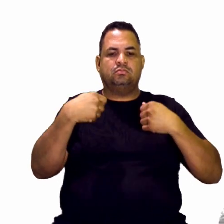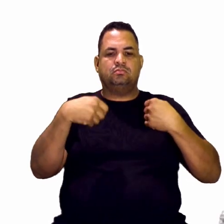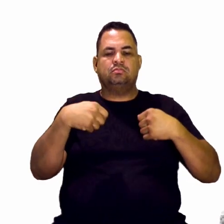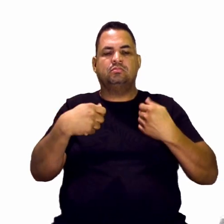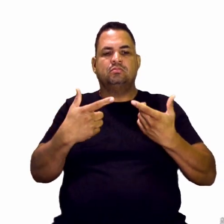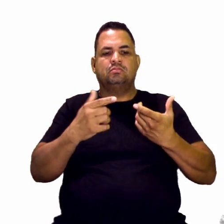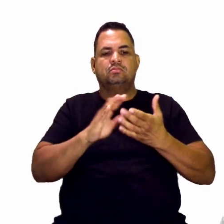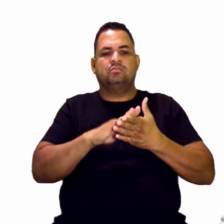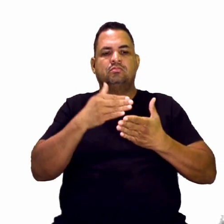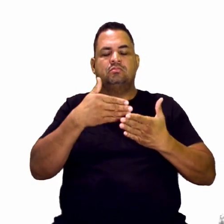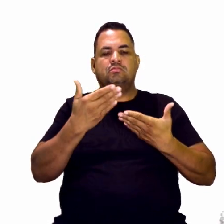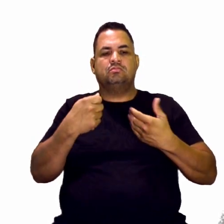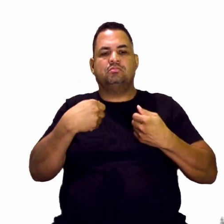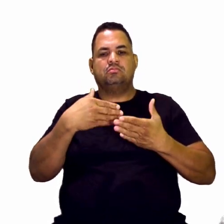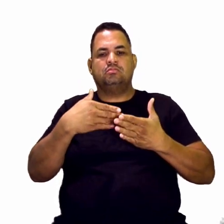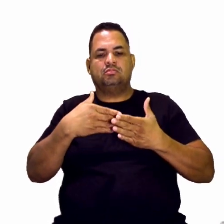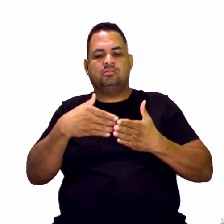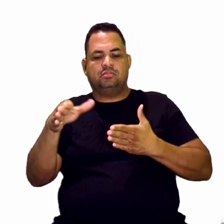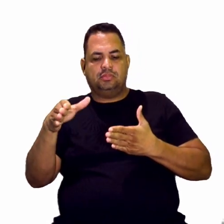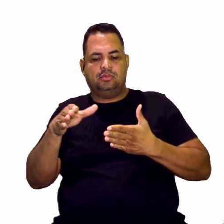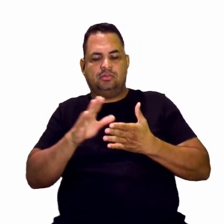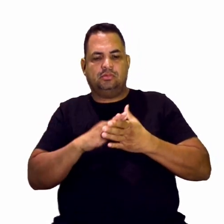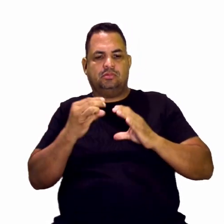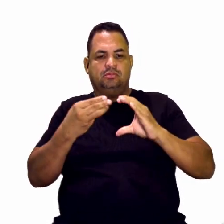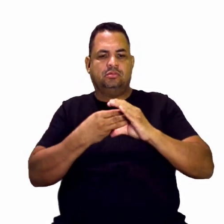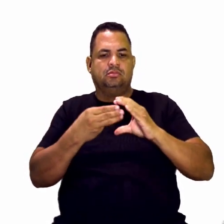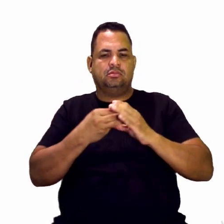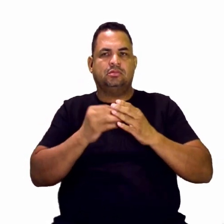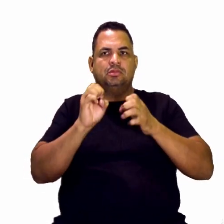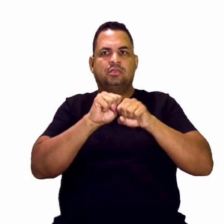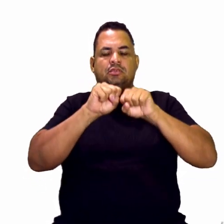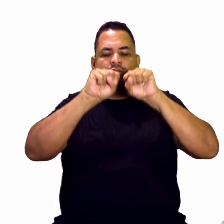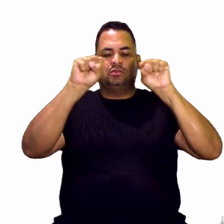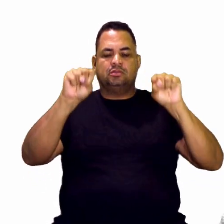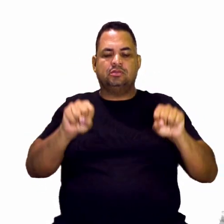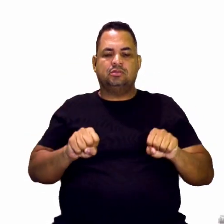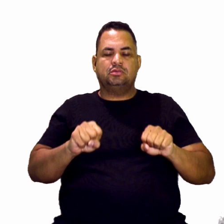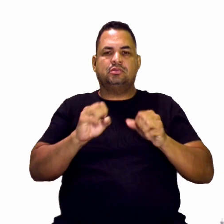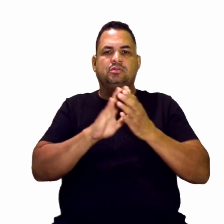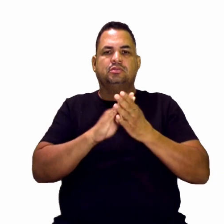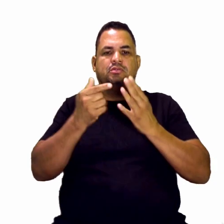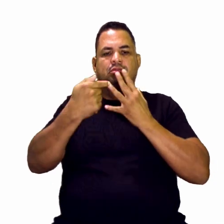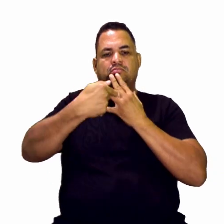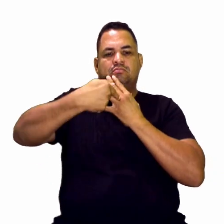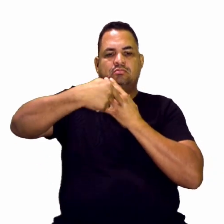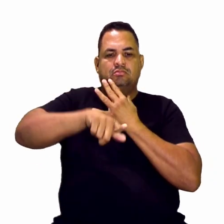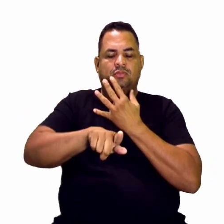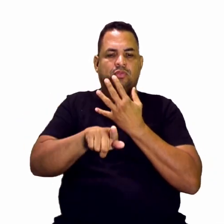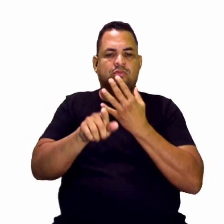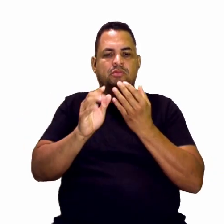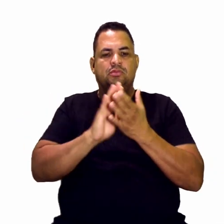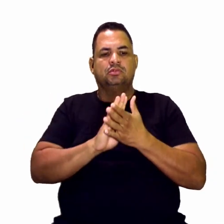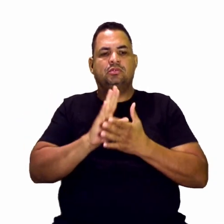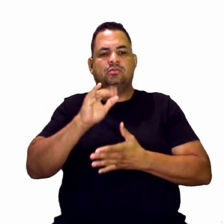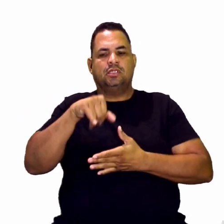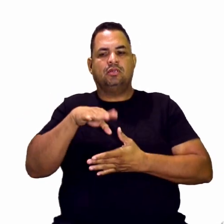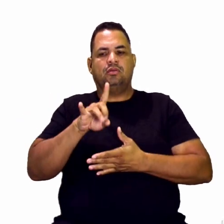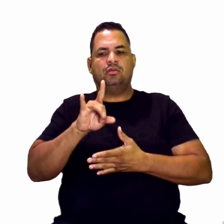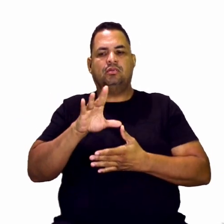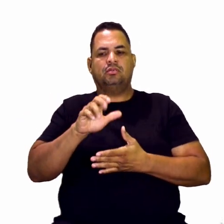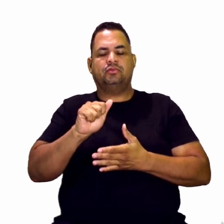precisa eliminar uma outra célula, como, por exemplo, o sistema imunológico, lá os macrófagos, monócitos, né? Os macrófagos,